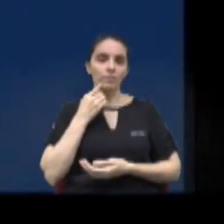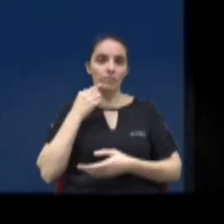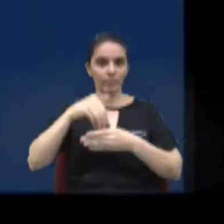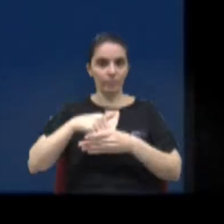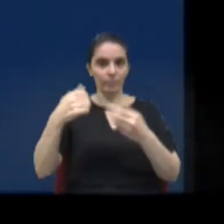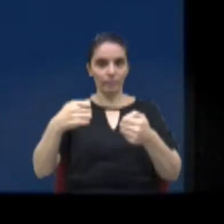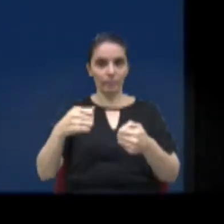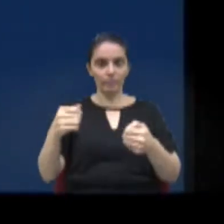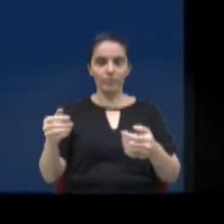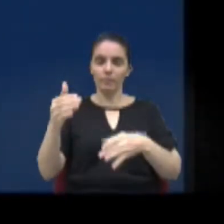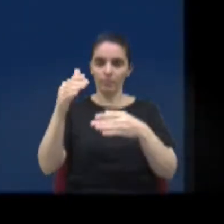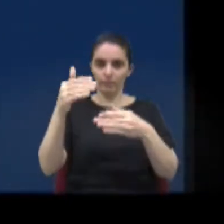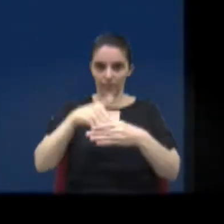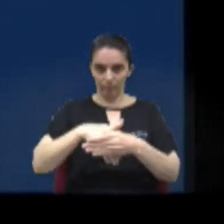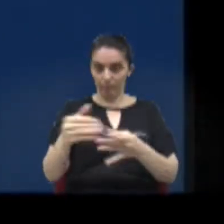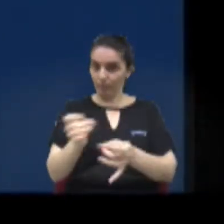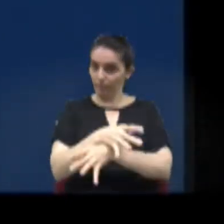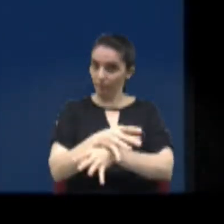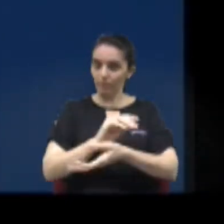Está encerrada a votação.